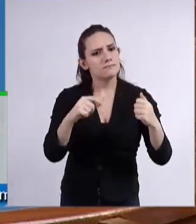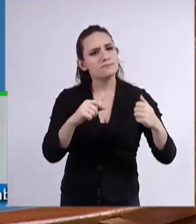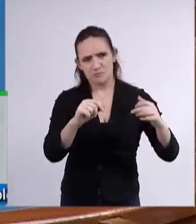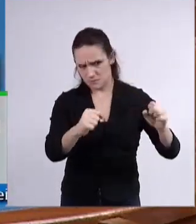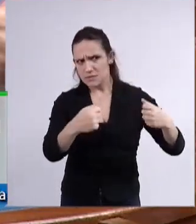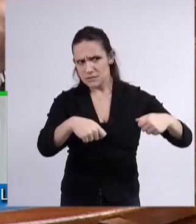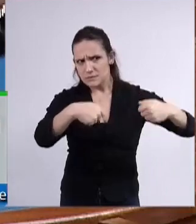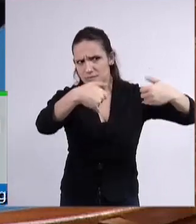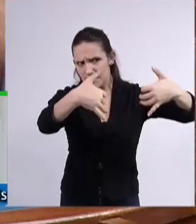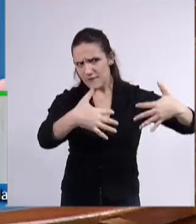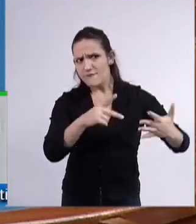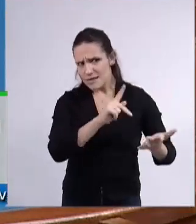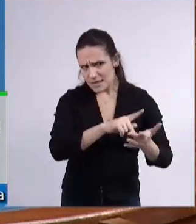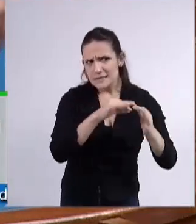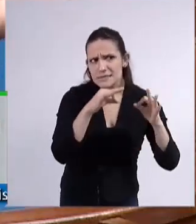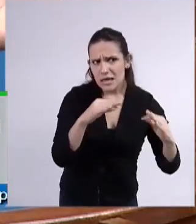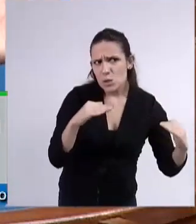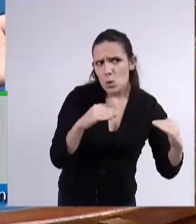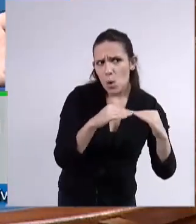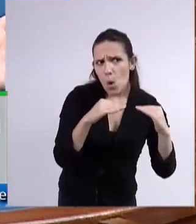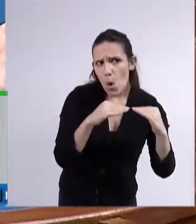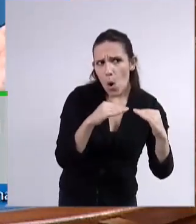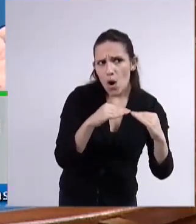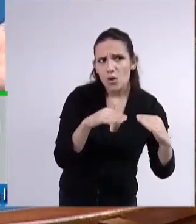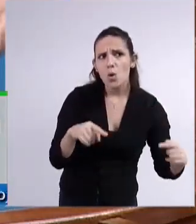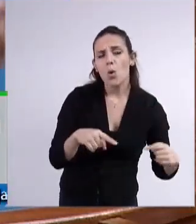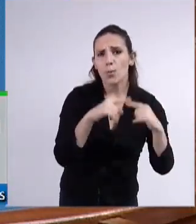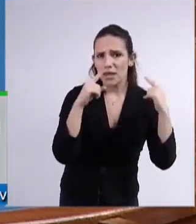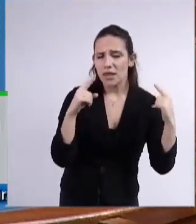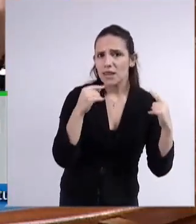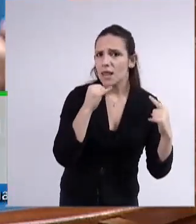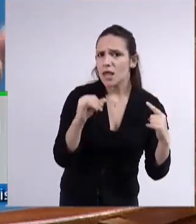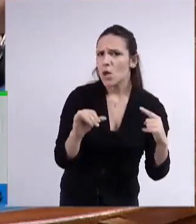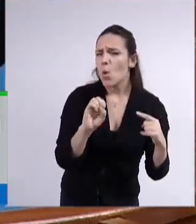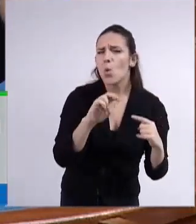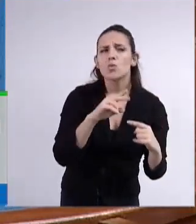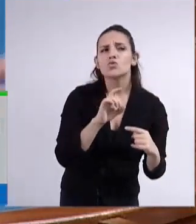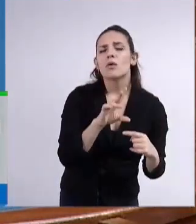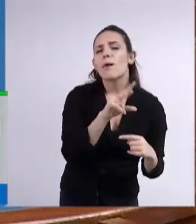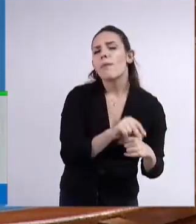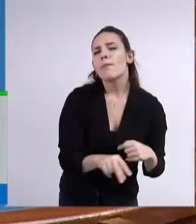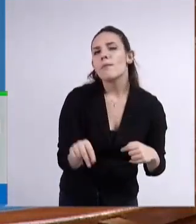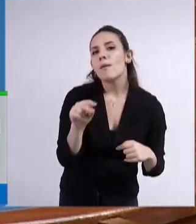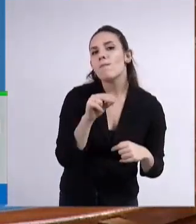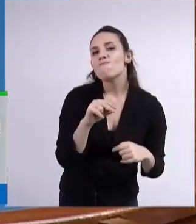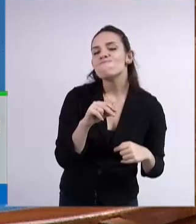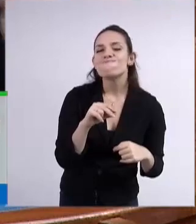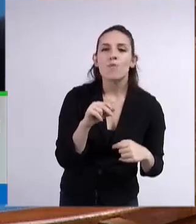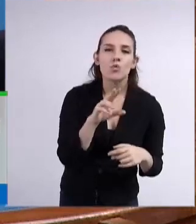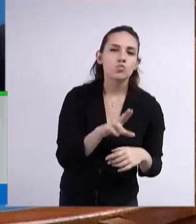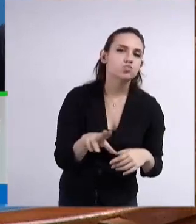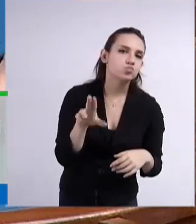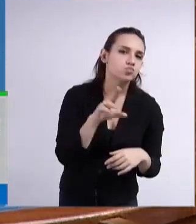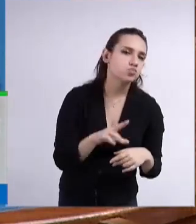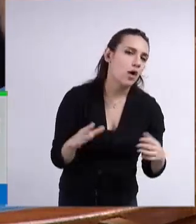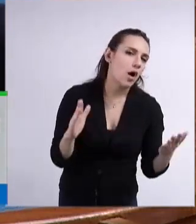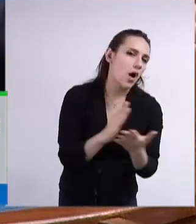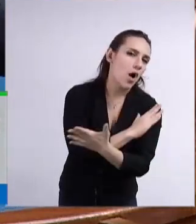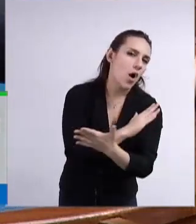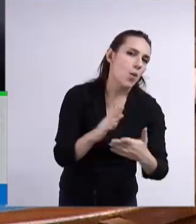empresa ele é real, é concreto e deve ser levado em consideração, ou a empresa busca de subterfúgios para